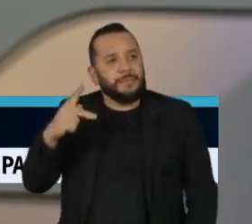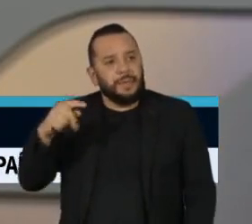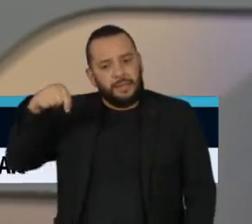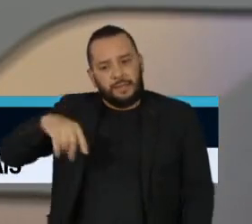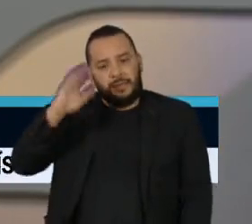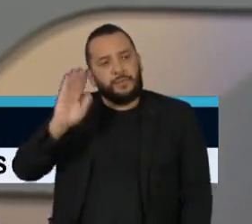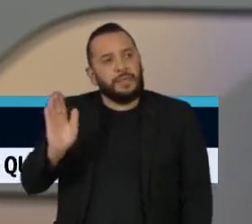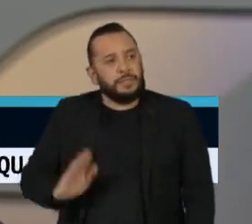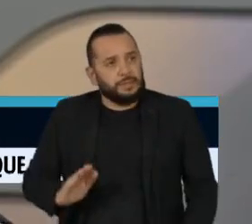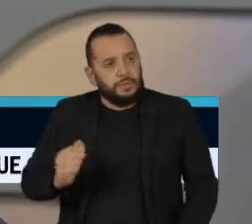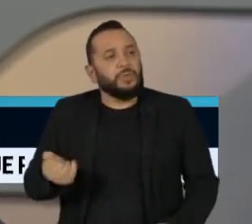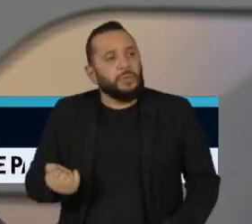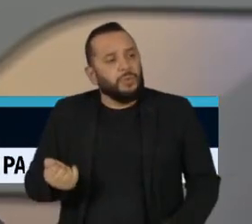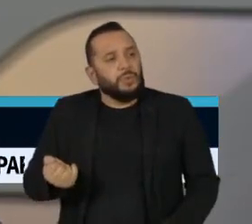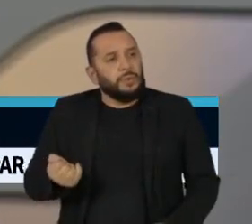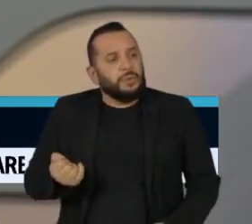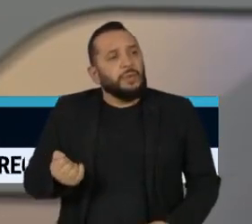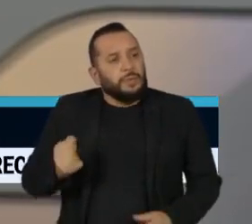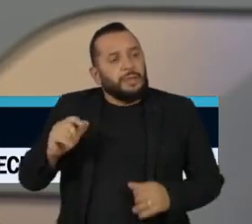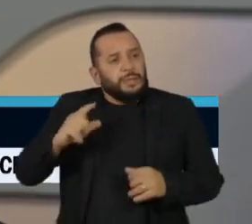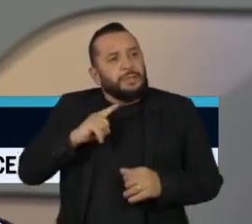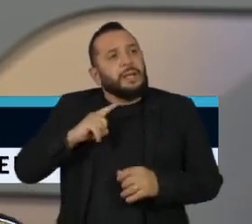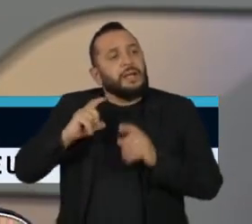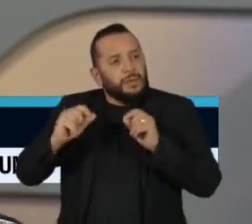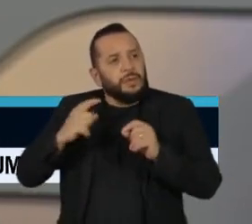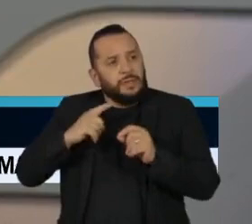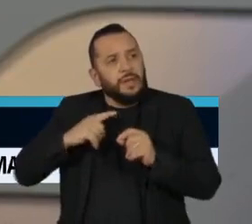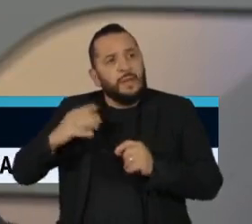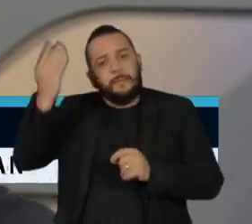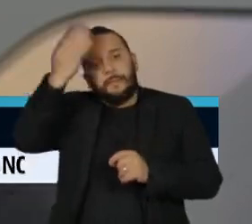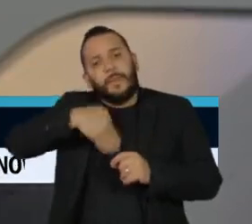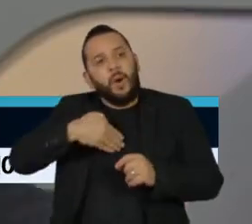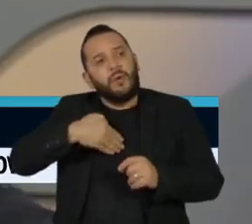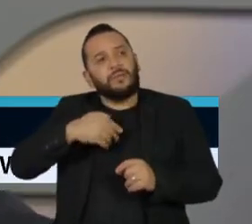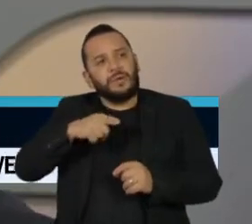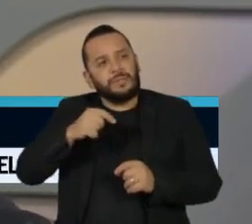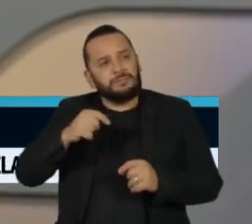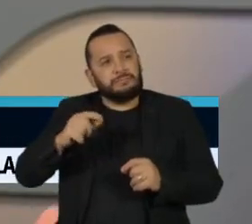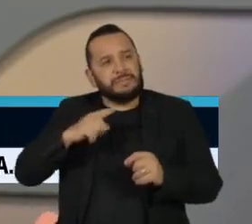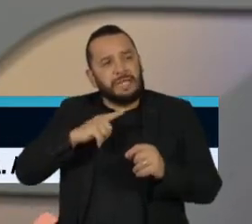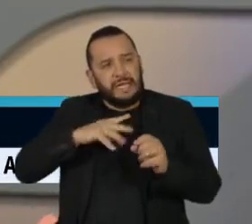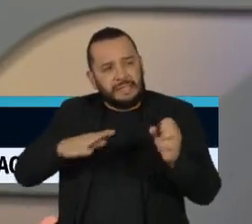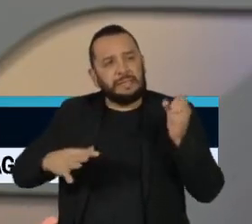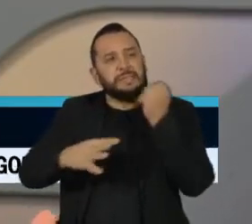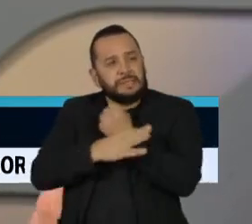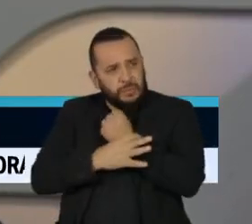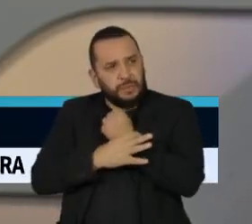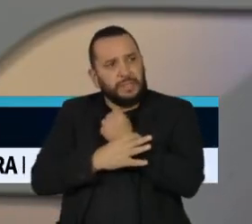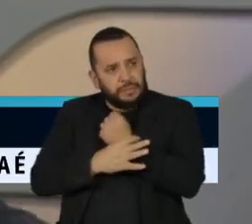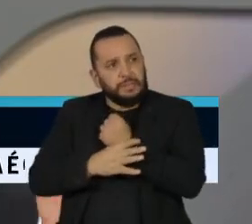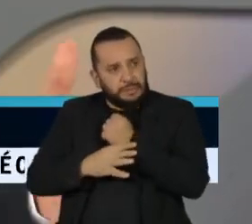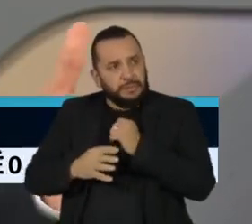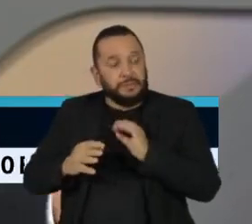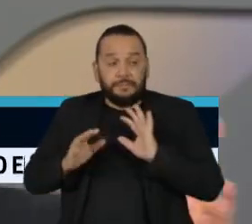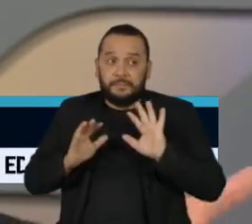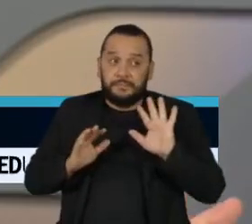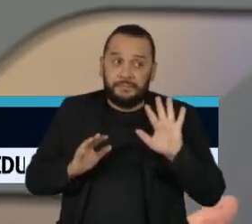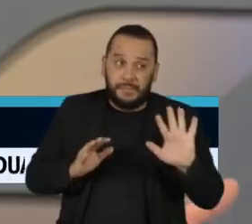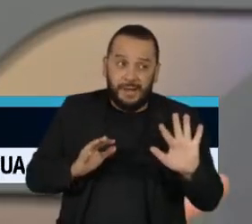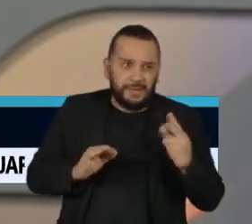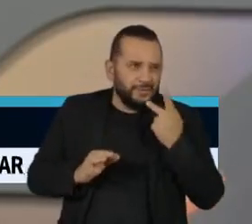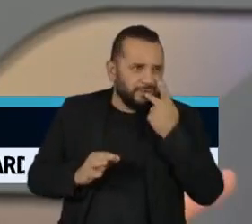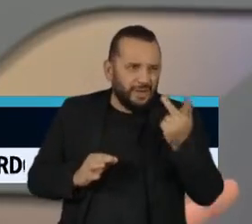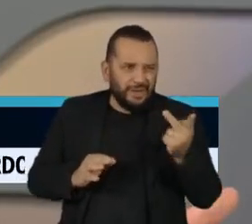Brasil. E esse certificado digital seria uma etapa a mais de segurança. Agora, falar